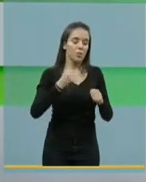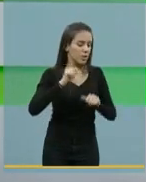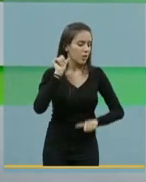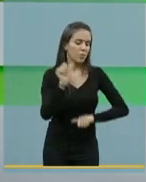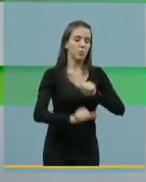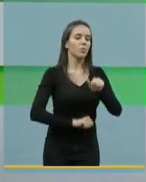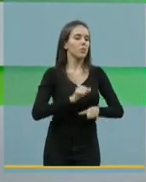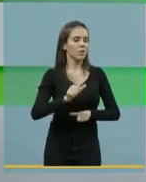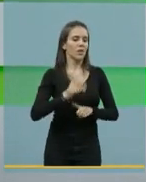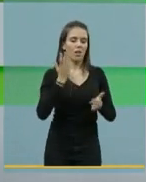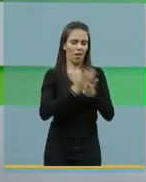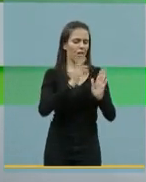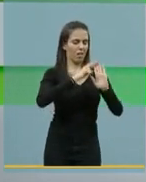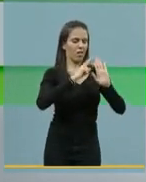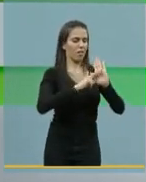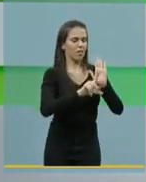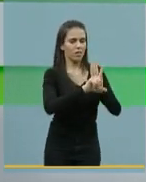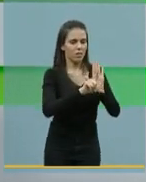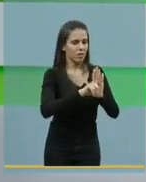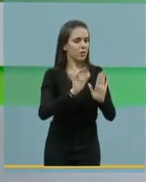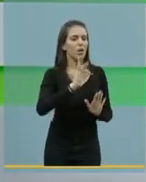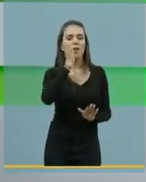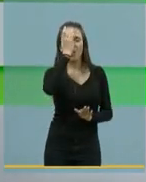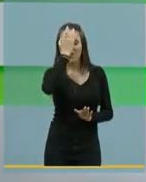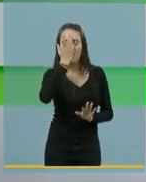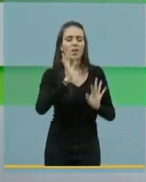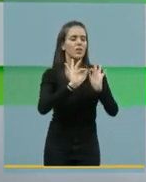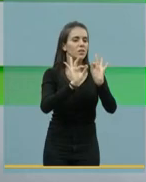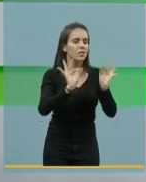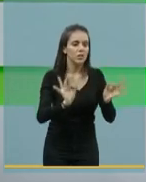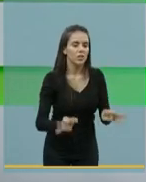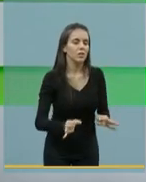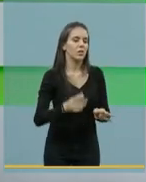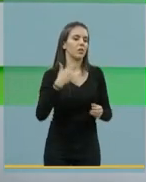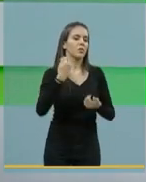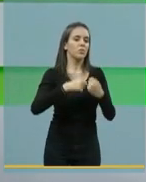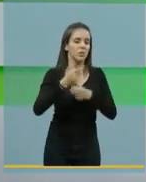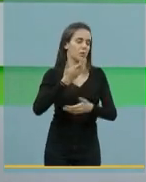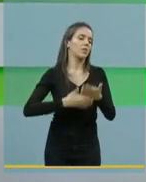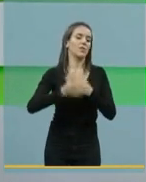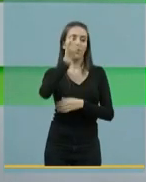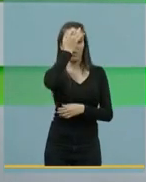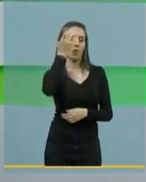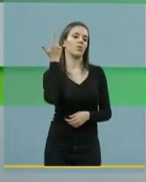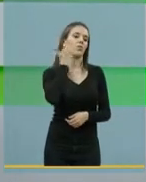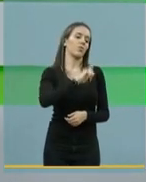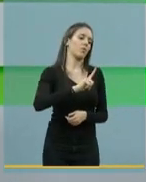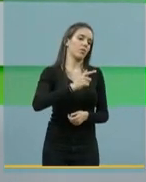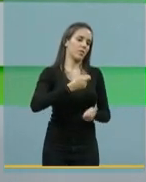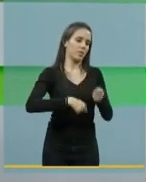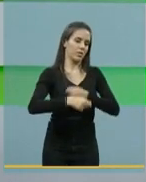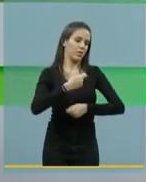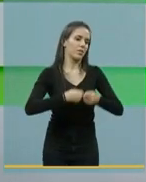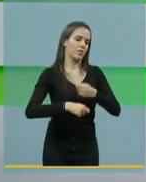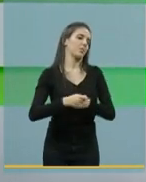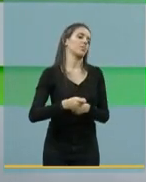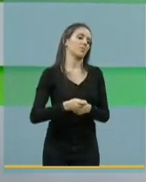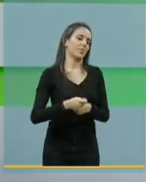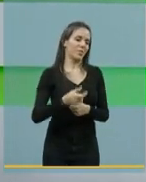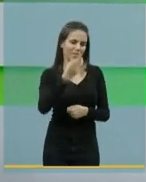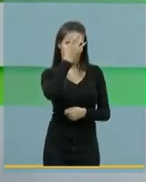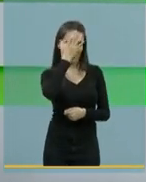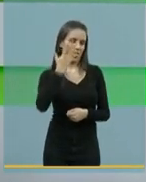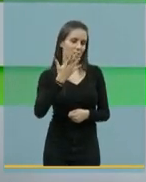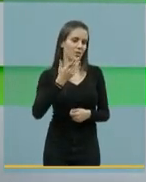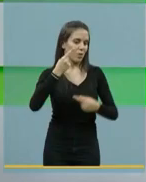desburocratizar e simplificar logística infraestrutura enfim um conjunto uma agenda de